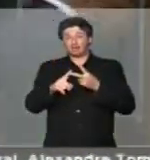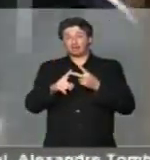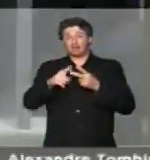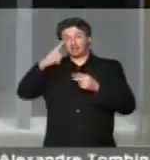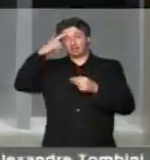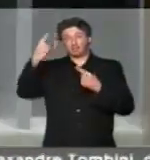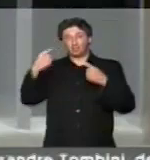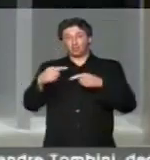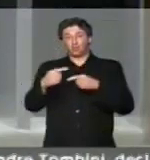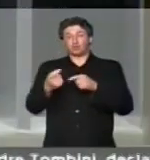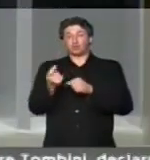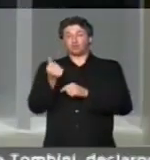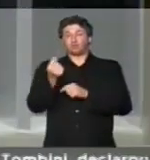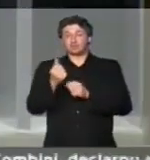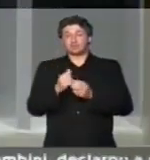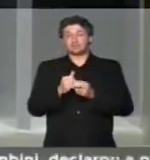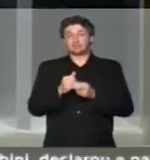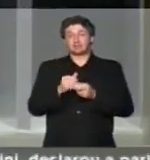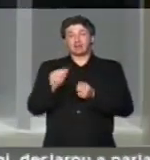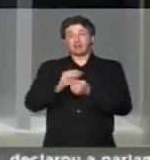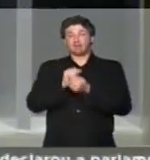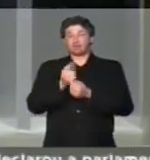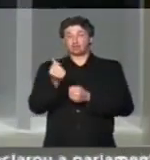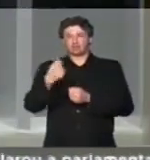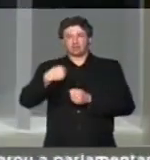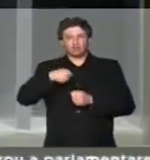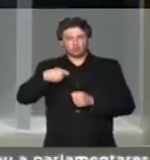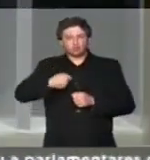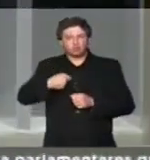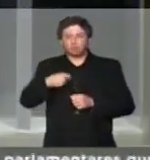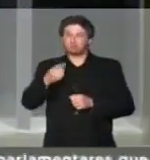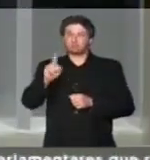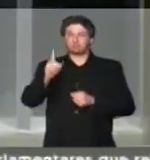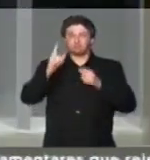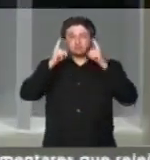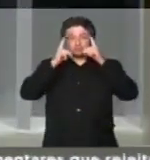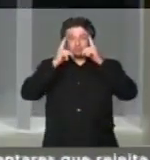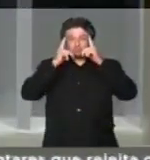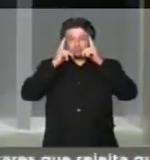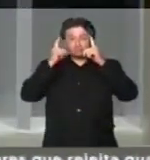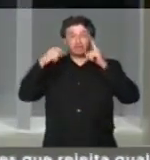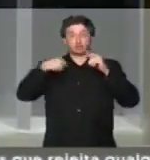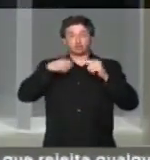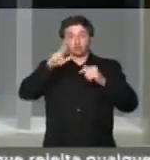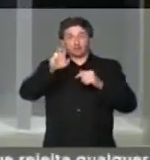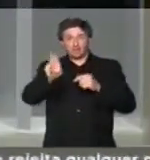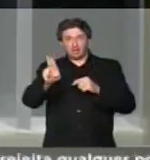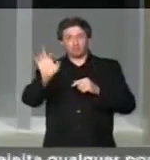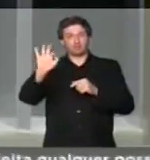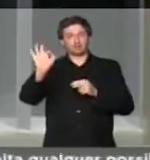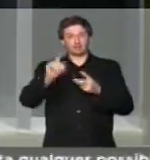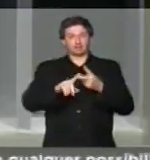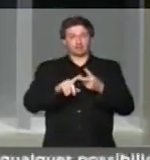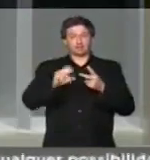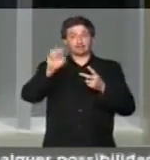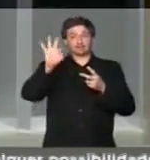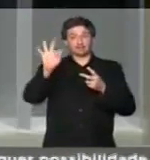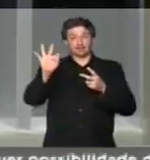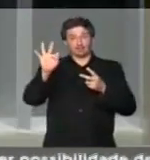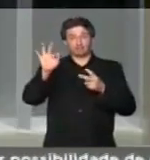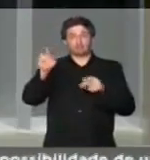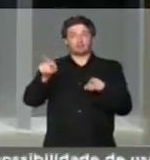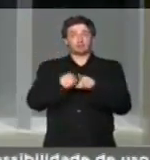ordem financeira e lavagem de dinheiro Aliás não sou ré nem acusado de nada no Supremo